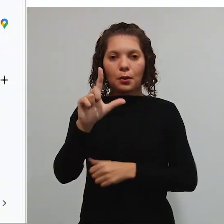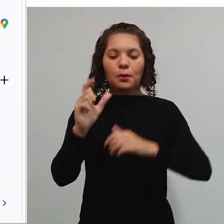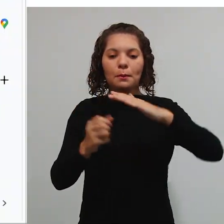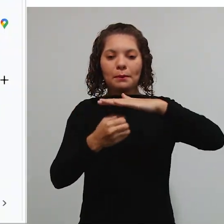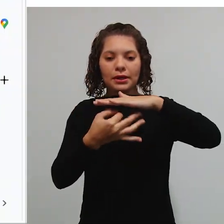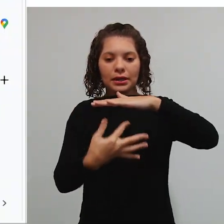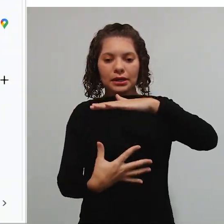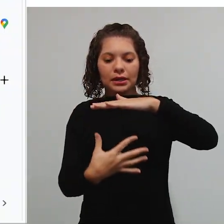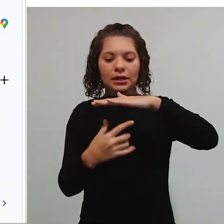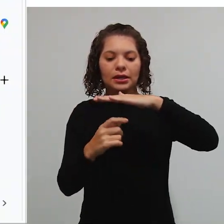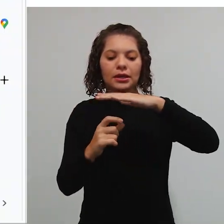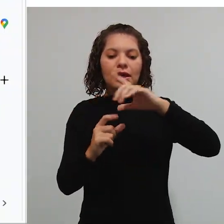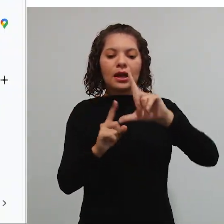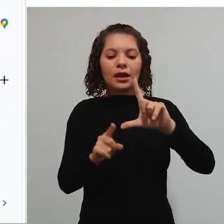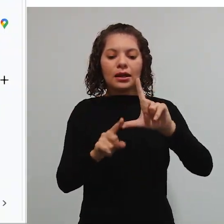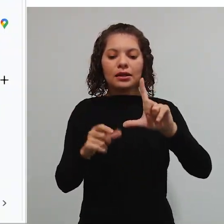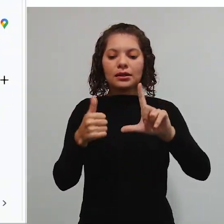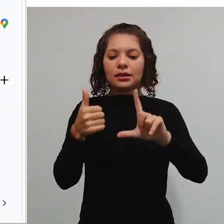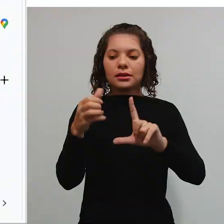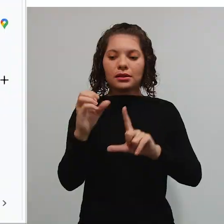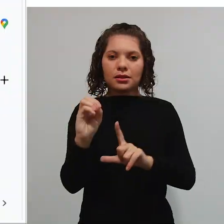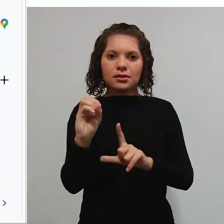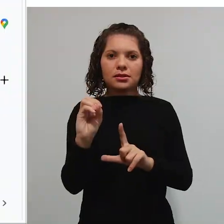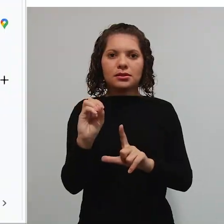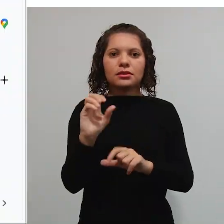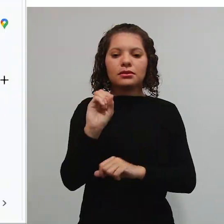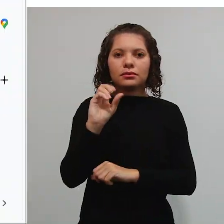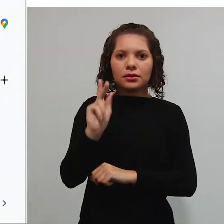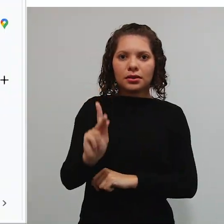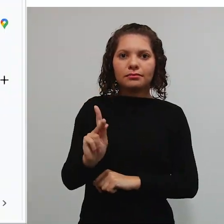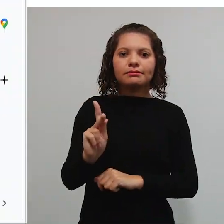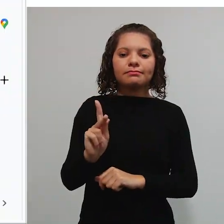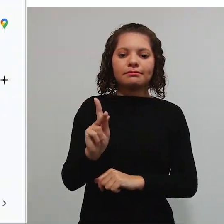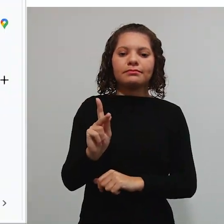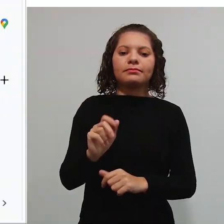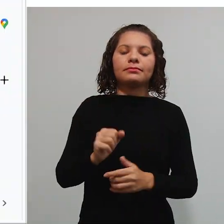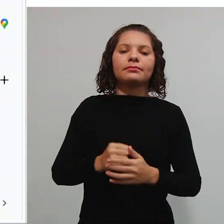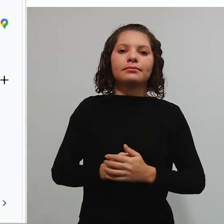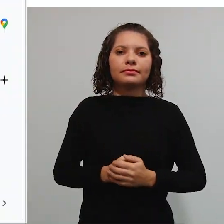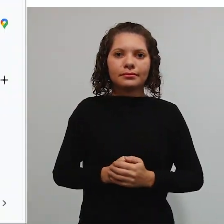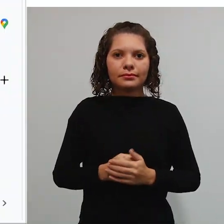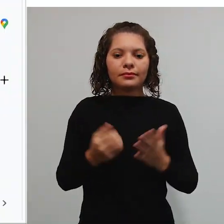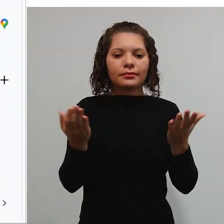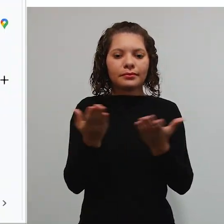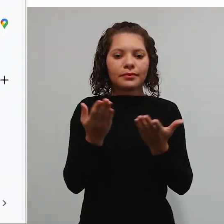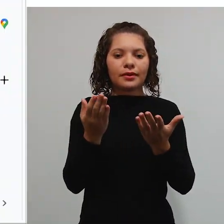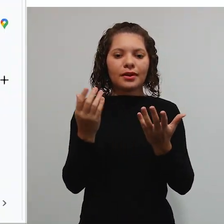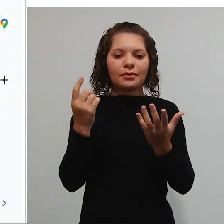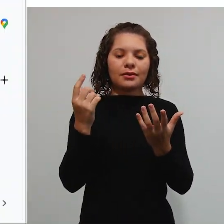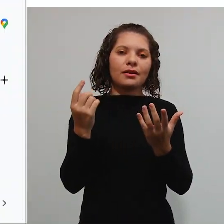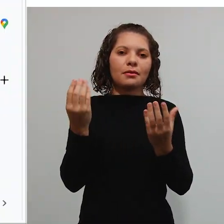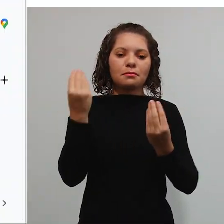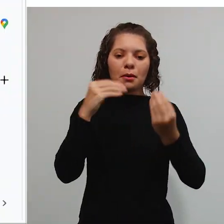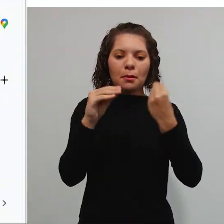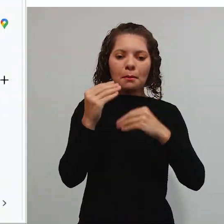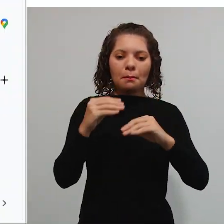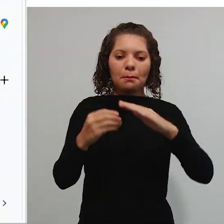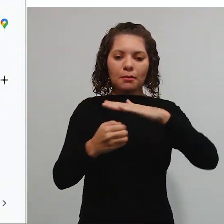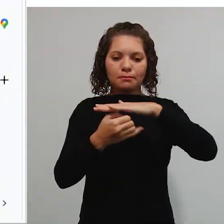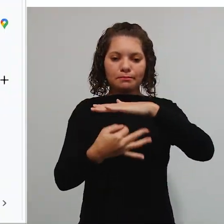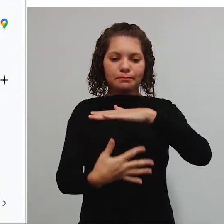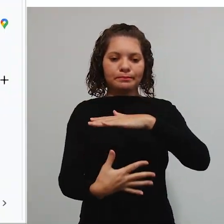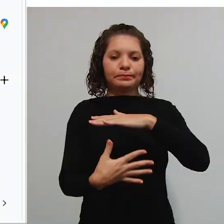da fonte é 10, tá bom? E aí eu faço essa identificação inserindo notas de rodapé, tá?